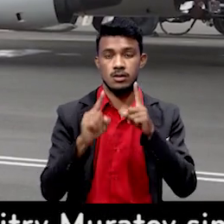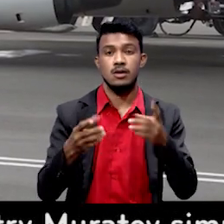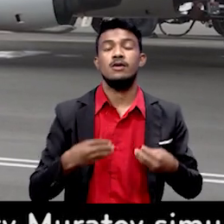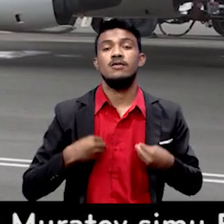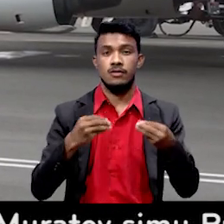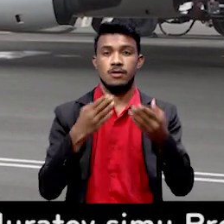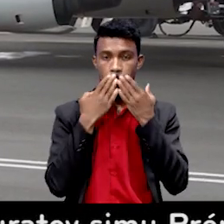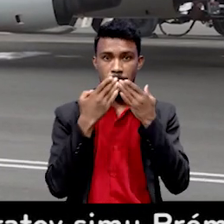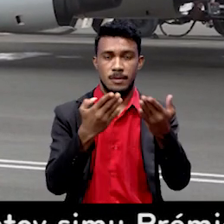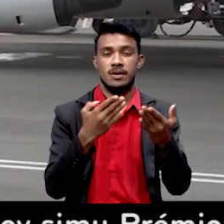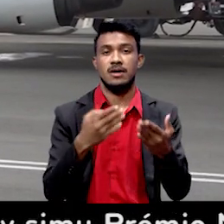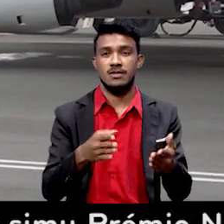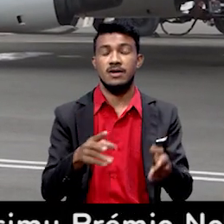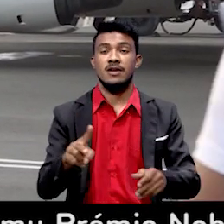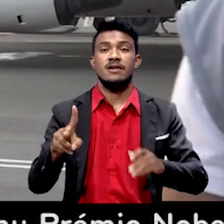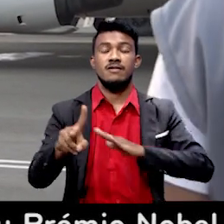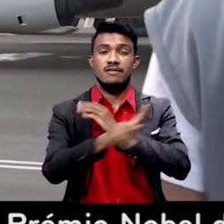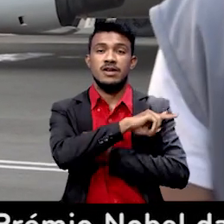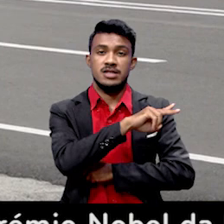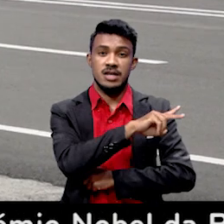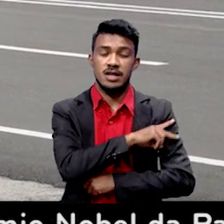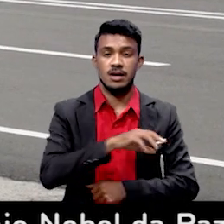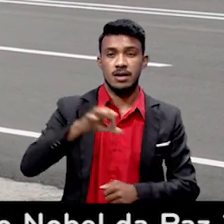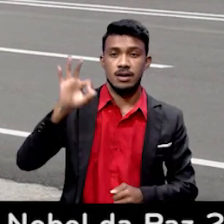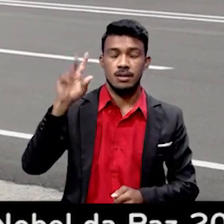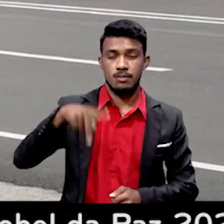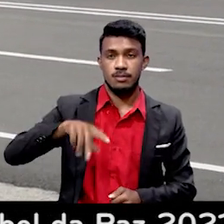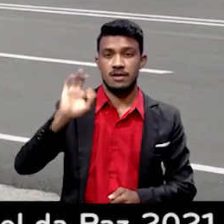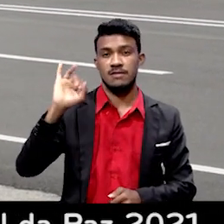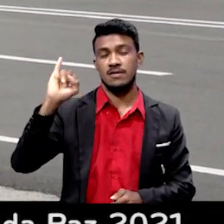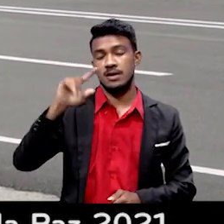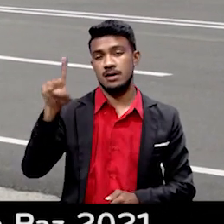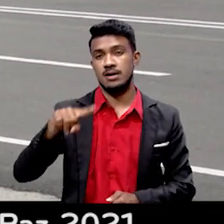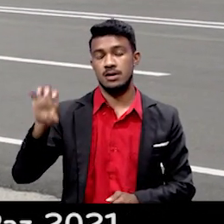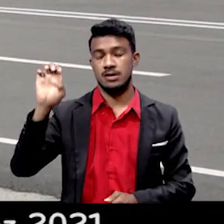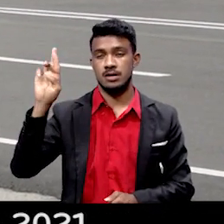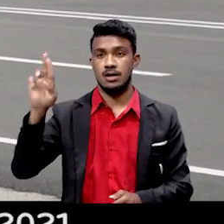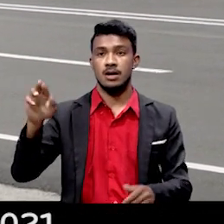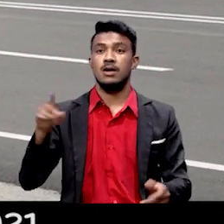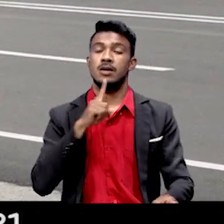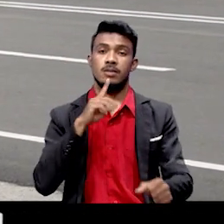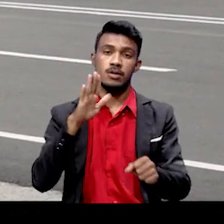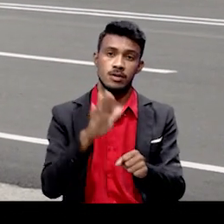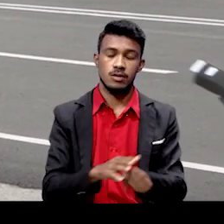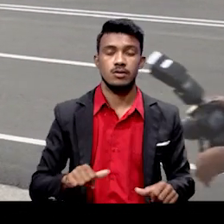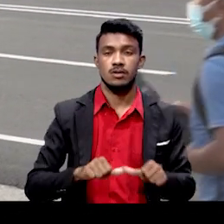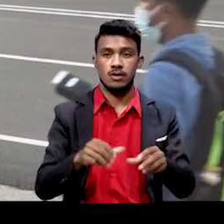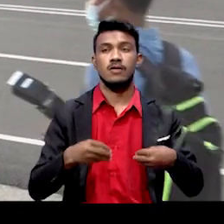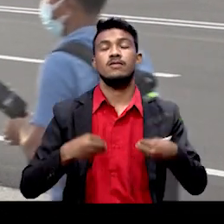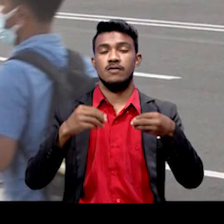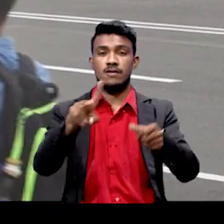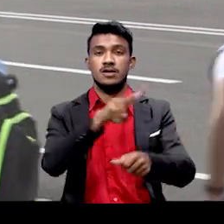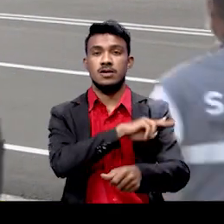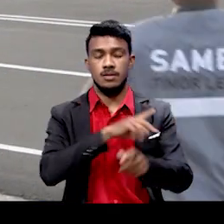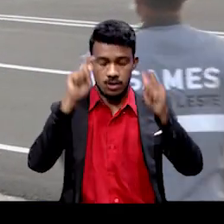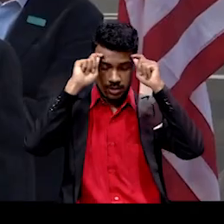ir oferecer vacina Pfizer né para o povo Timor-Leste, não promete se continua fornecendo a fatia vacina para Timor-Leste.